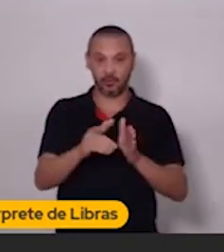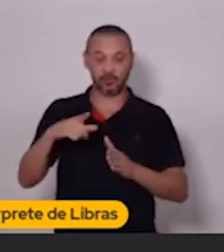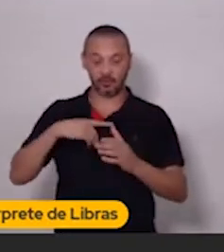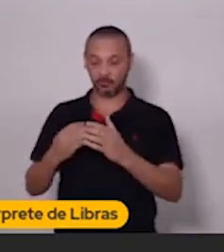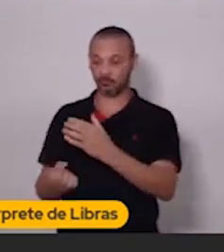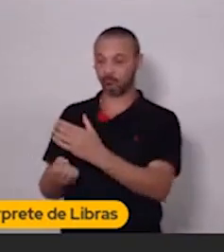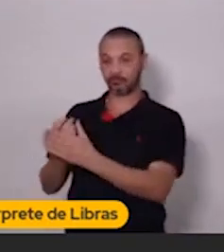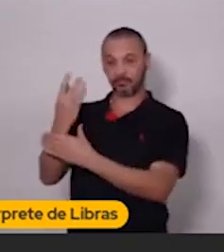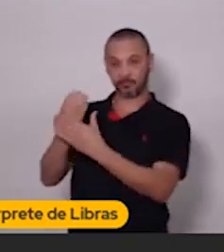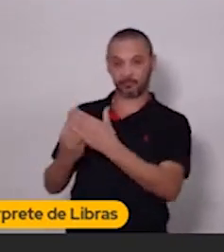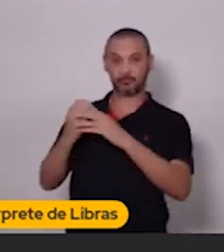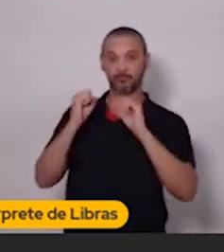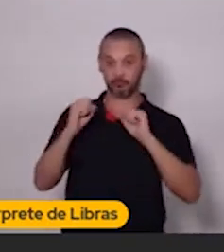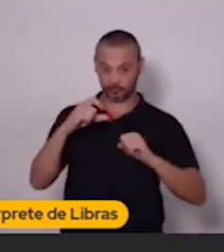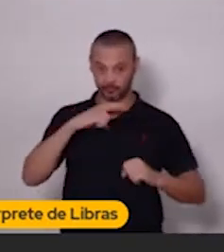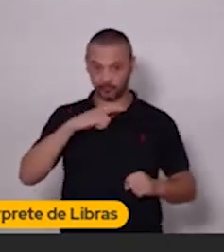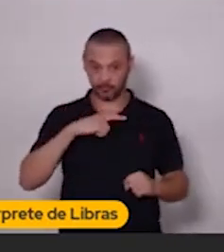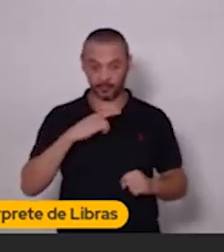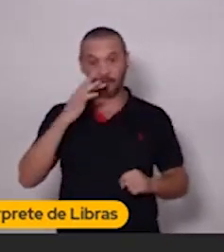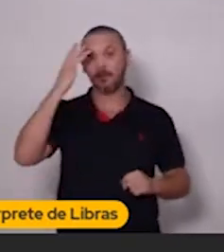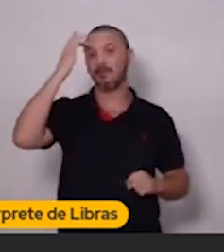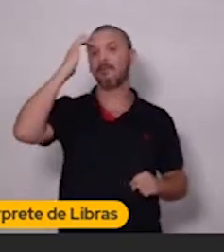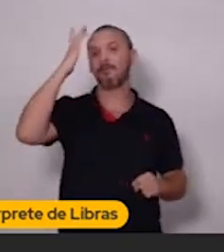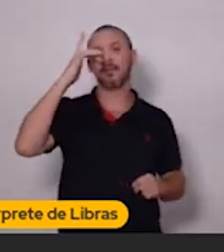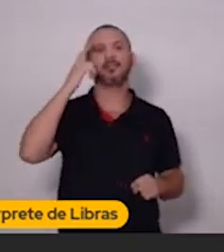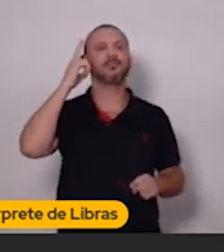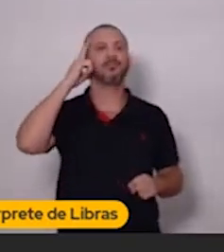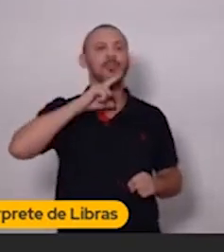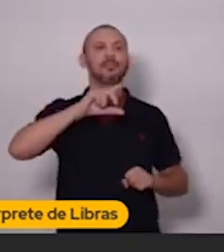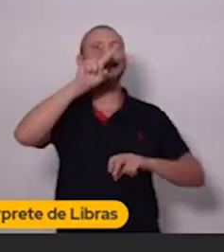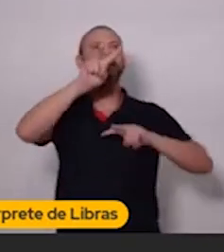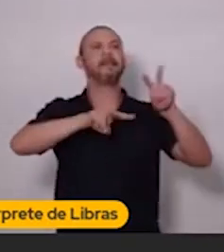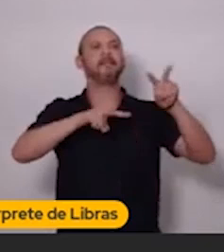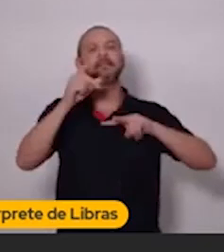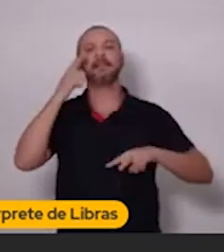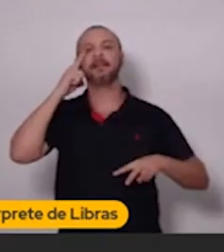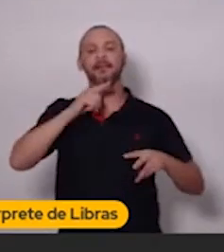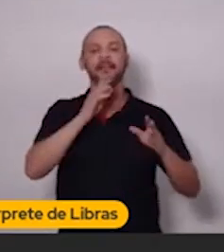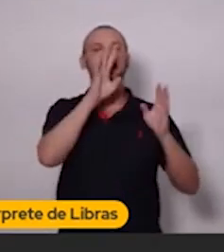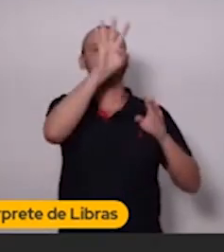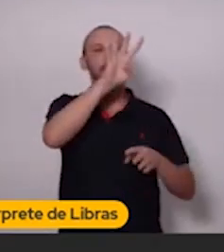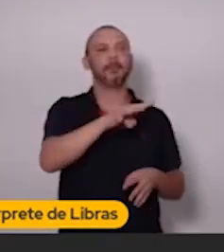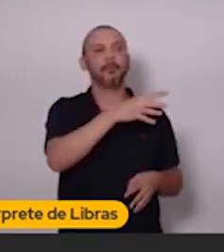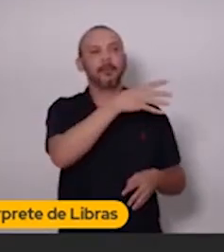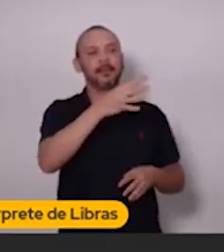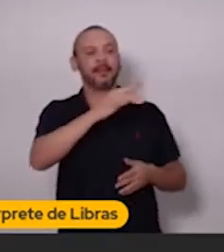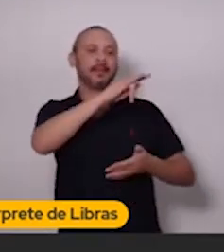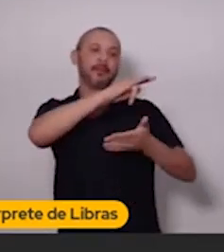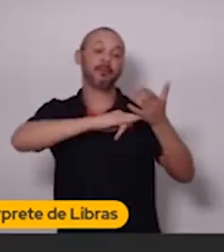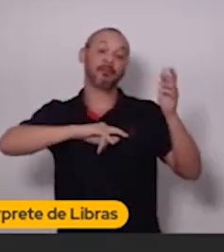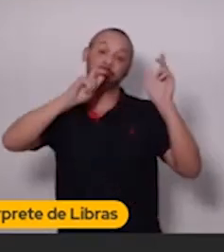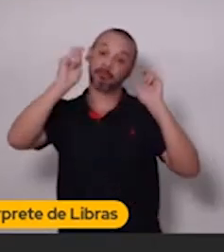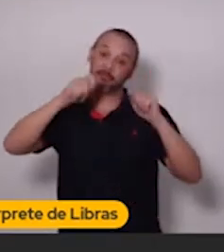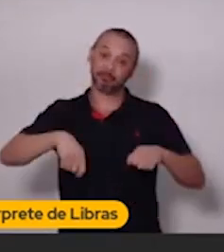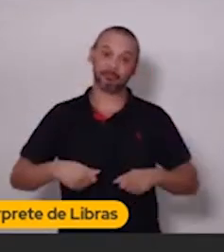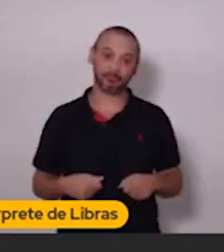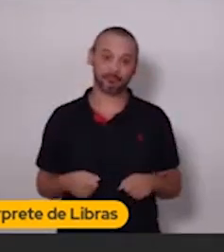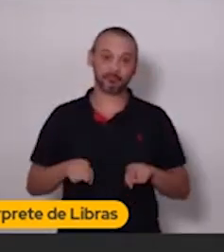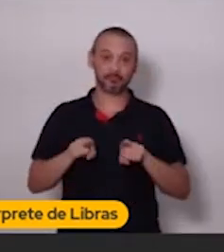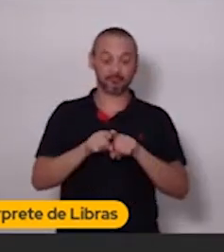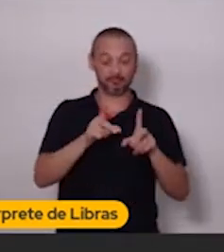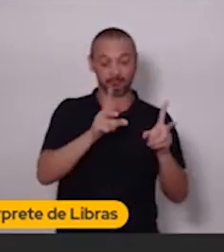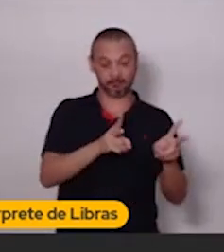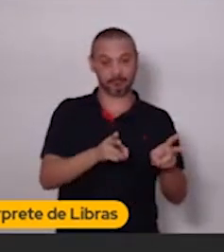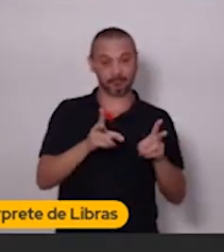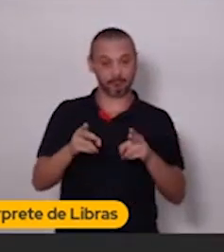para serem postados, muito mais fácil se você conseguir ver isso em uma planilha ou em um documento, assim. Falando sobre edição,